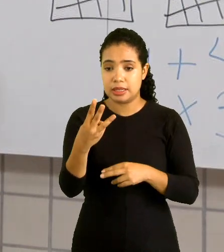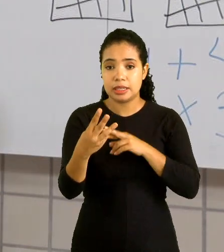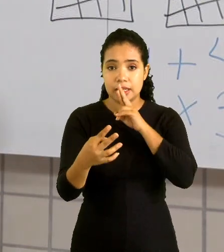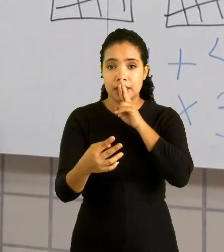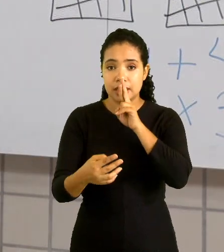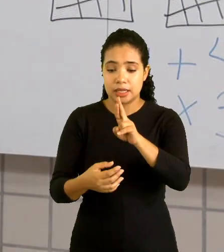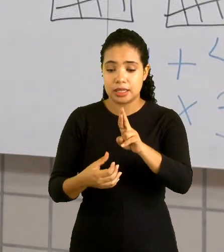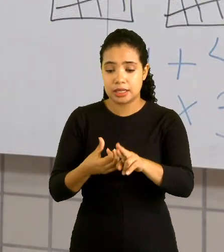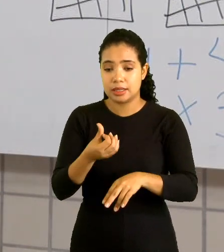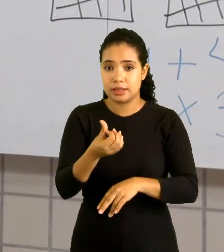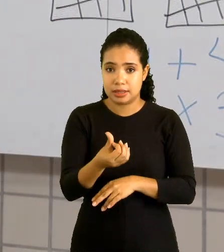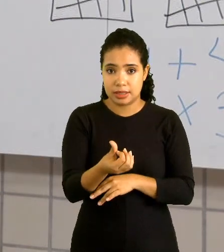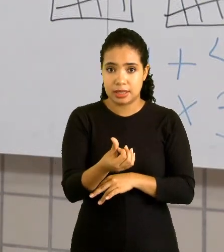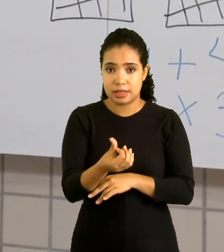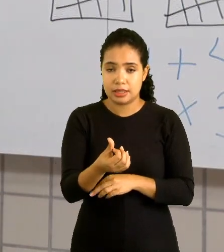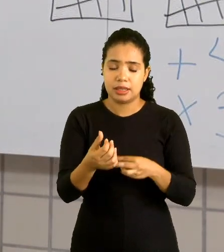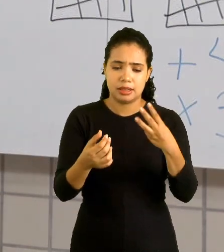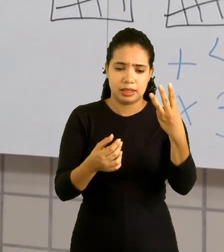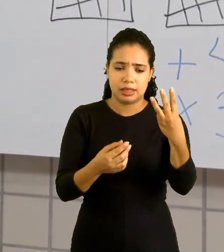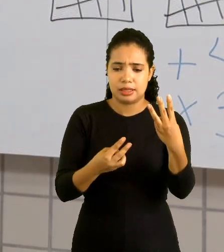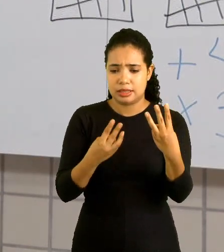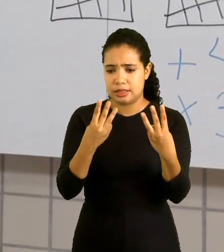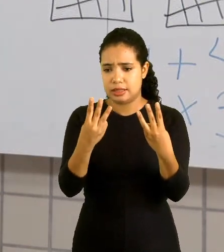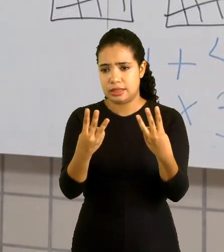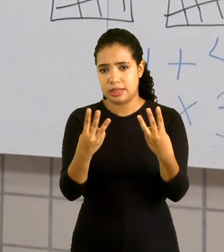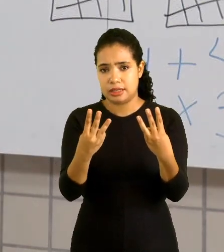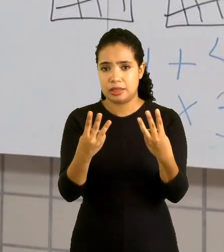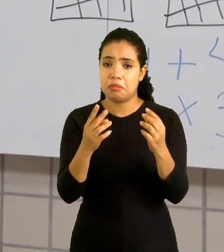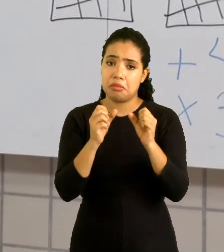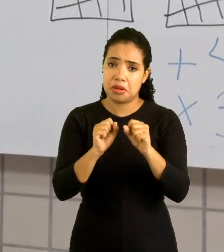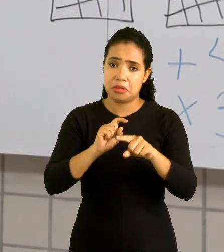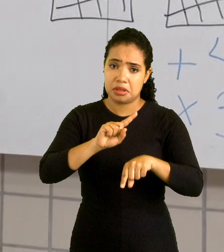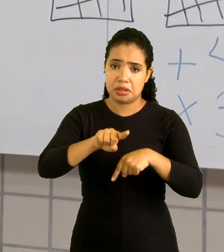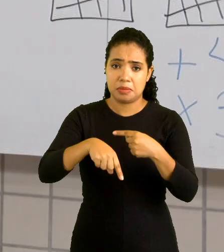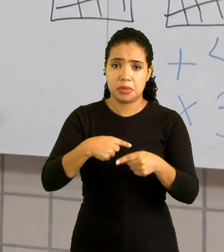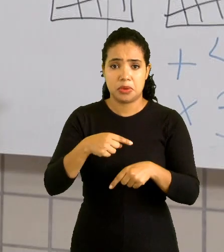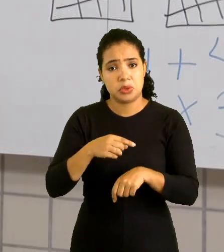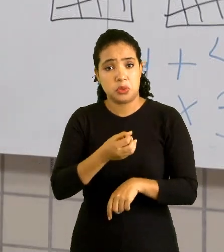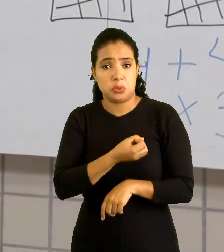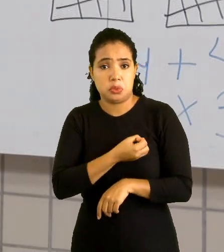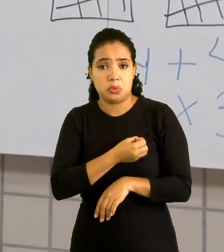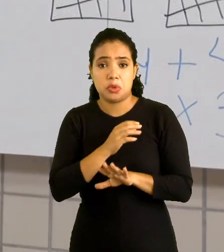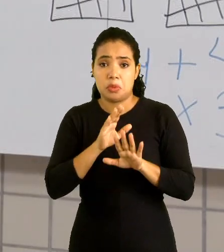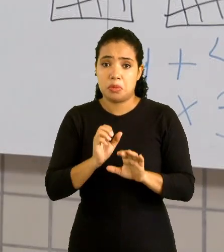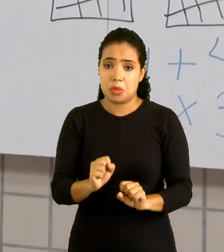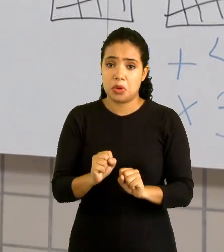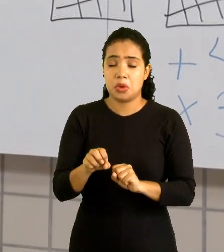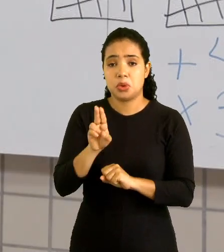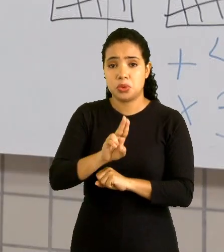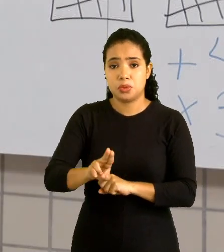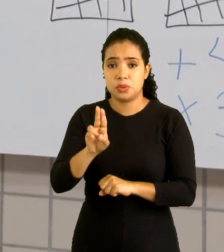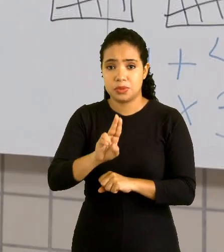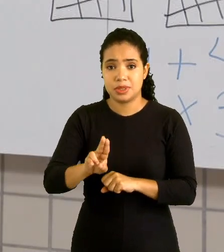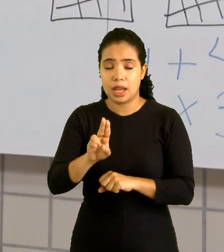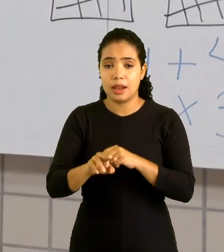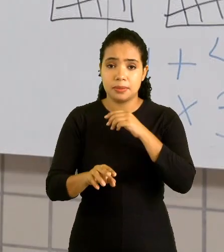ficar repetindo três mais três, pode ser que depois tenha mais números, nós vamos usar a